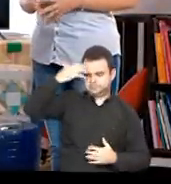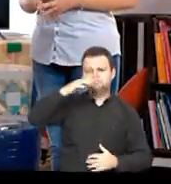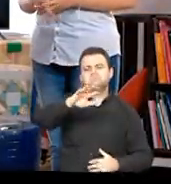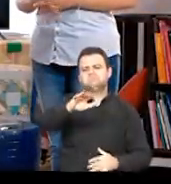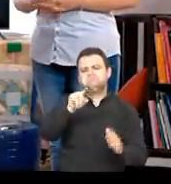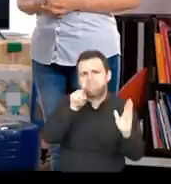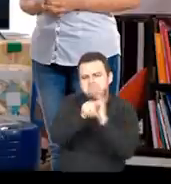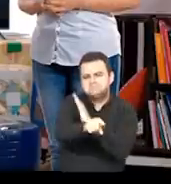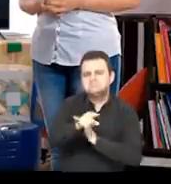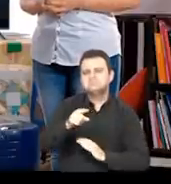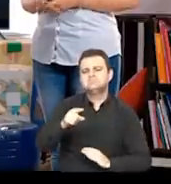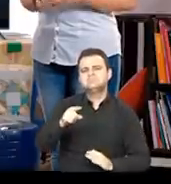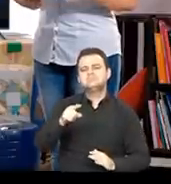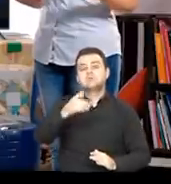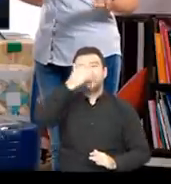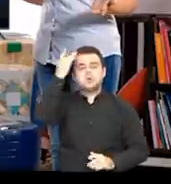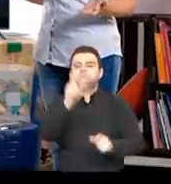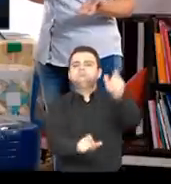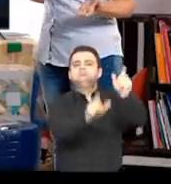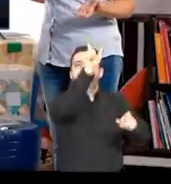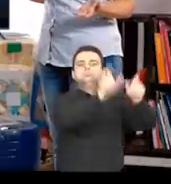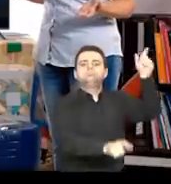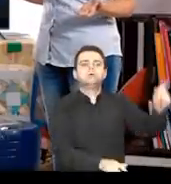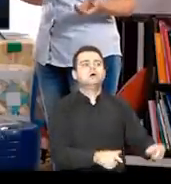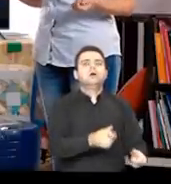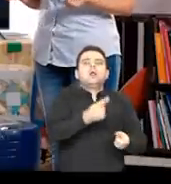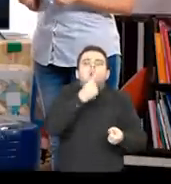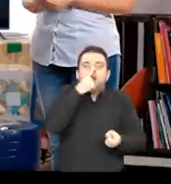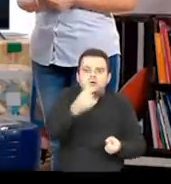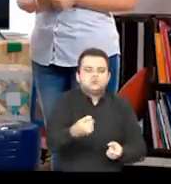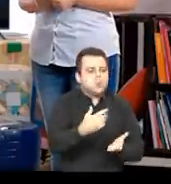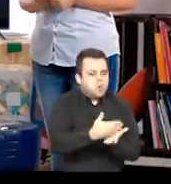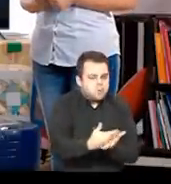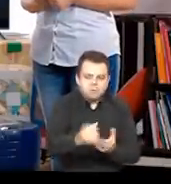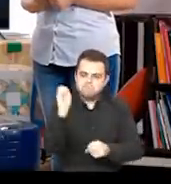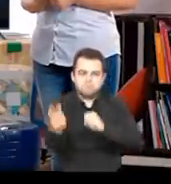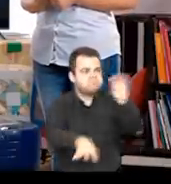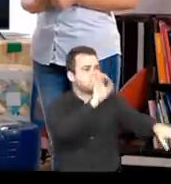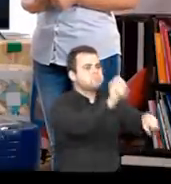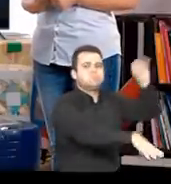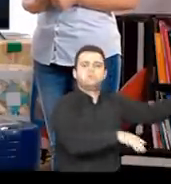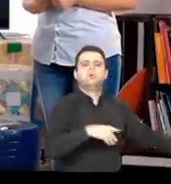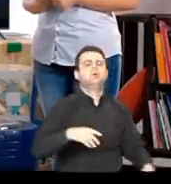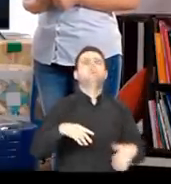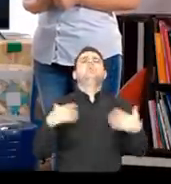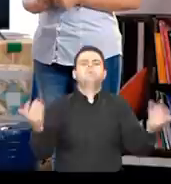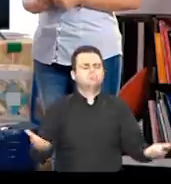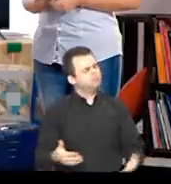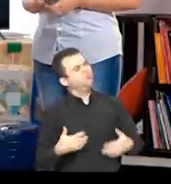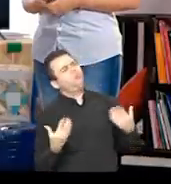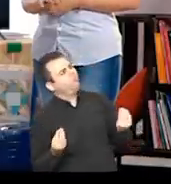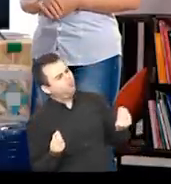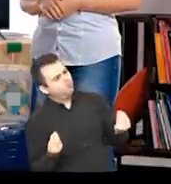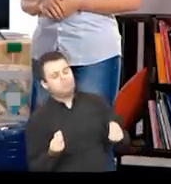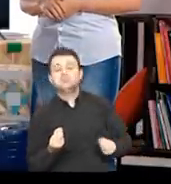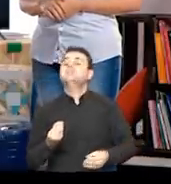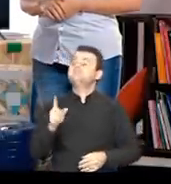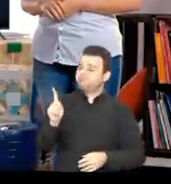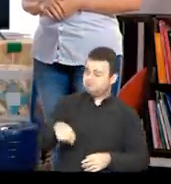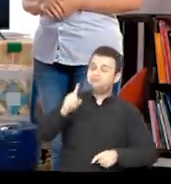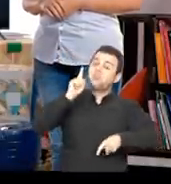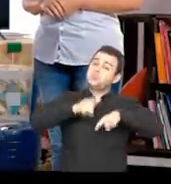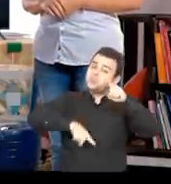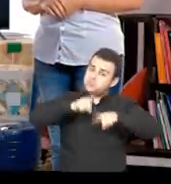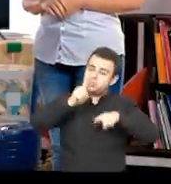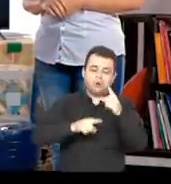humano começou a produzir o lixo? Como assim, professor? É porque nós temos um grande consumo de produtos. E isso a